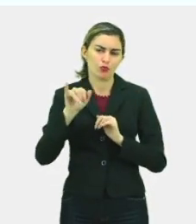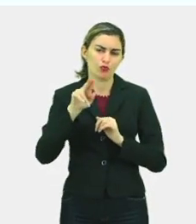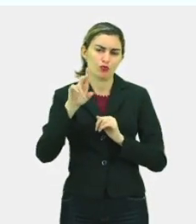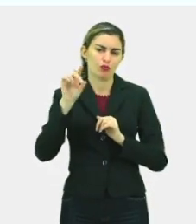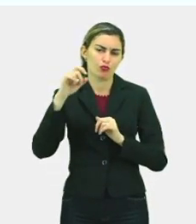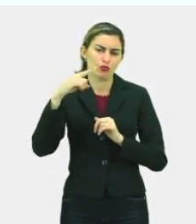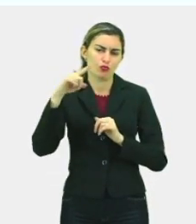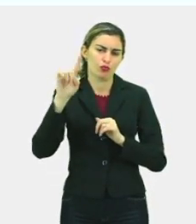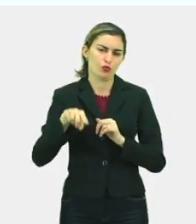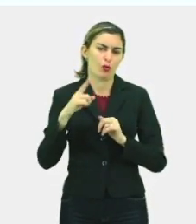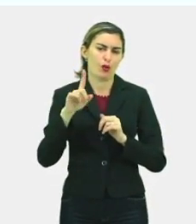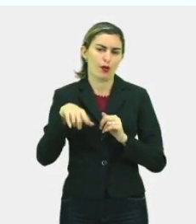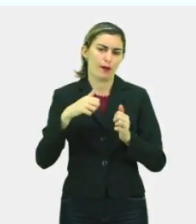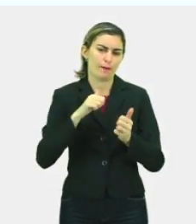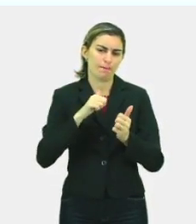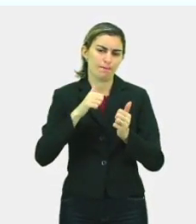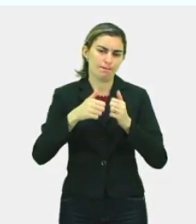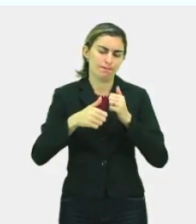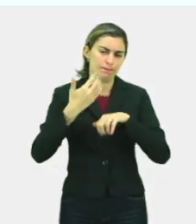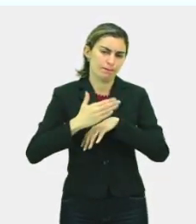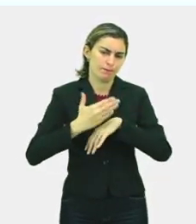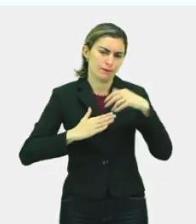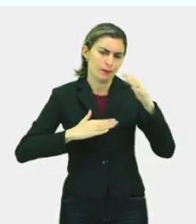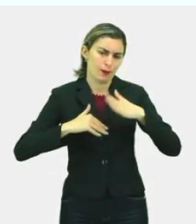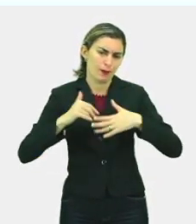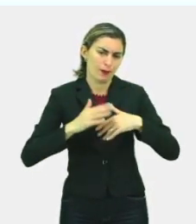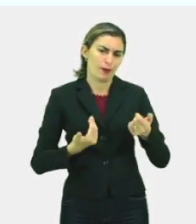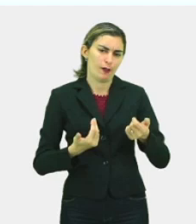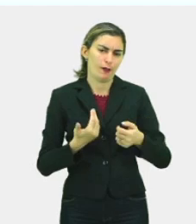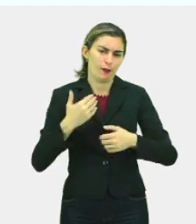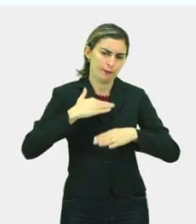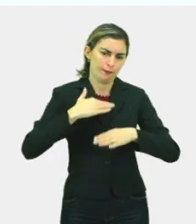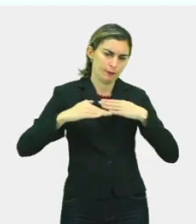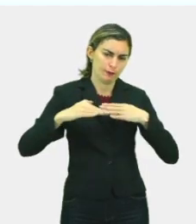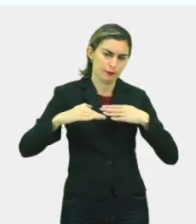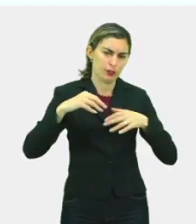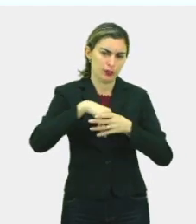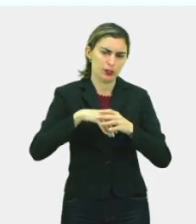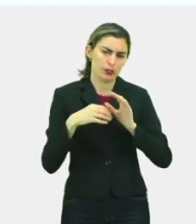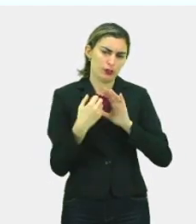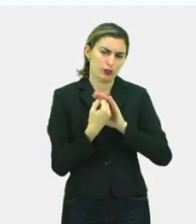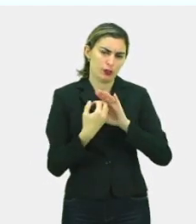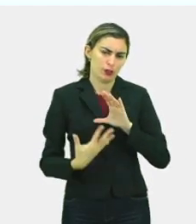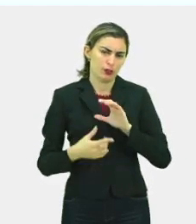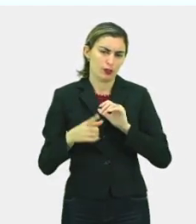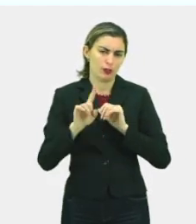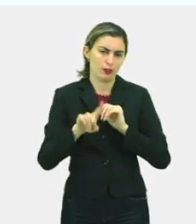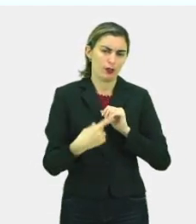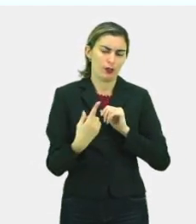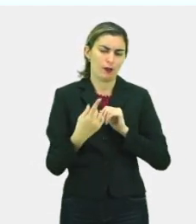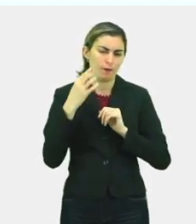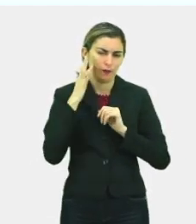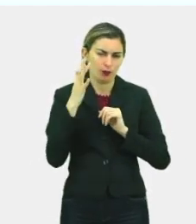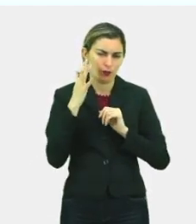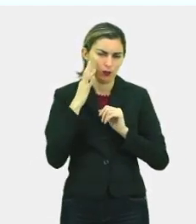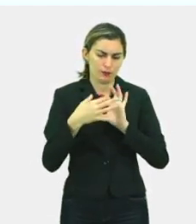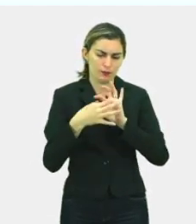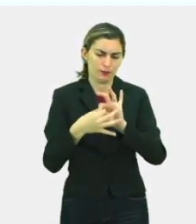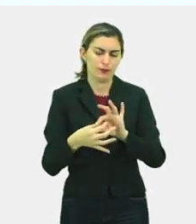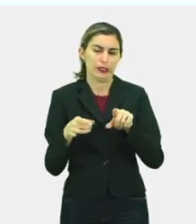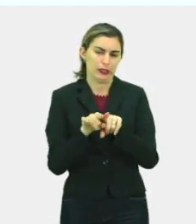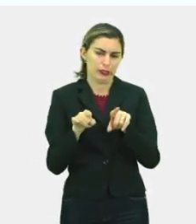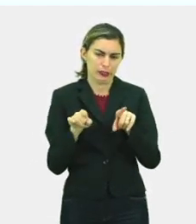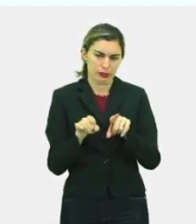especificamente, o judô, ele é considerado uma arte marcial por ter dentro da sua característica um viés